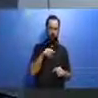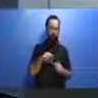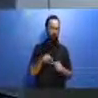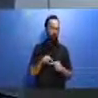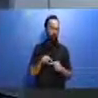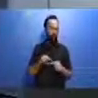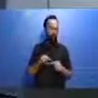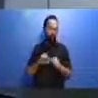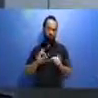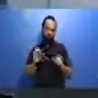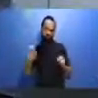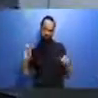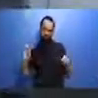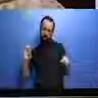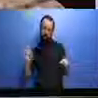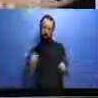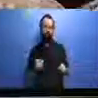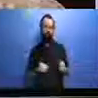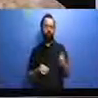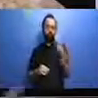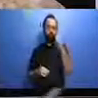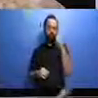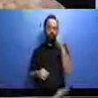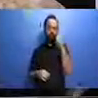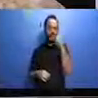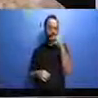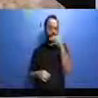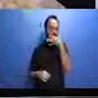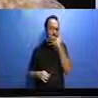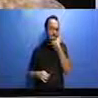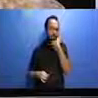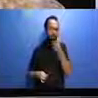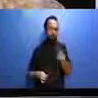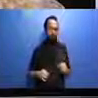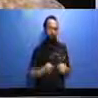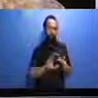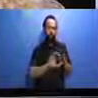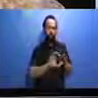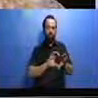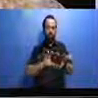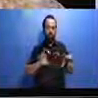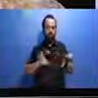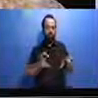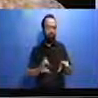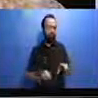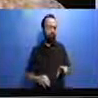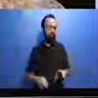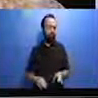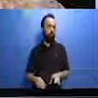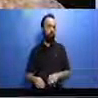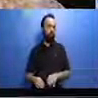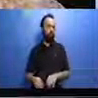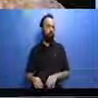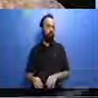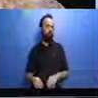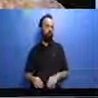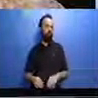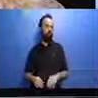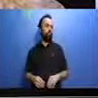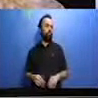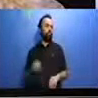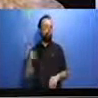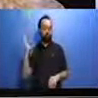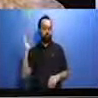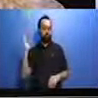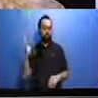aqui ao redor é o macho. Eles vivem juntos até um certo momento, onde eles se separam para a fêmea botar ovos.